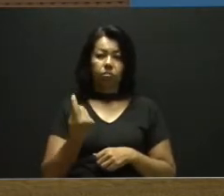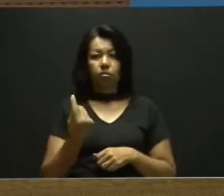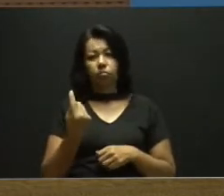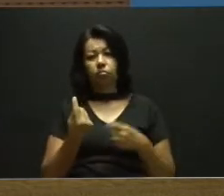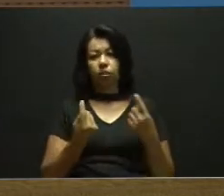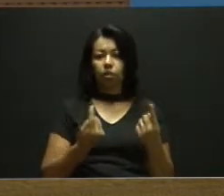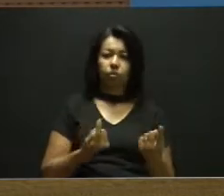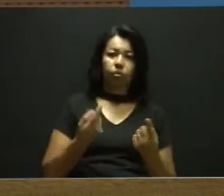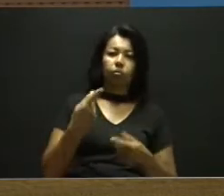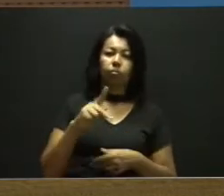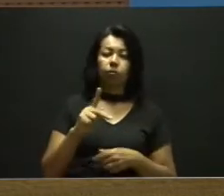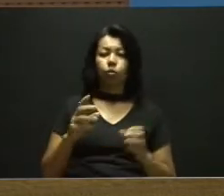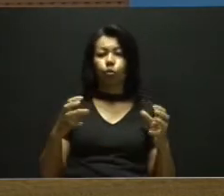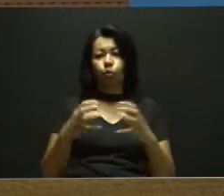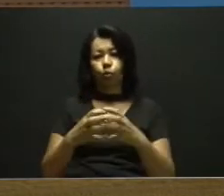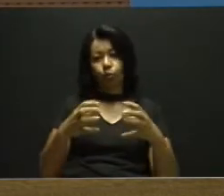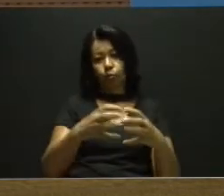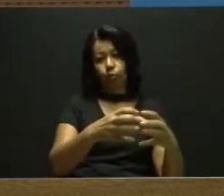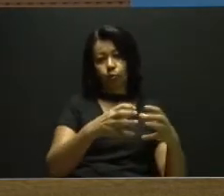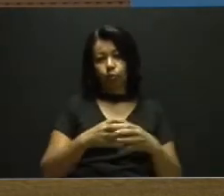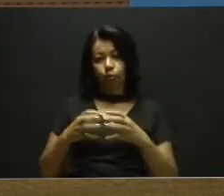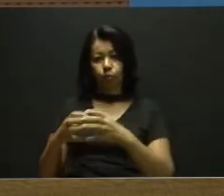pelo coletivo